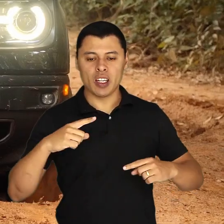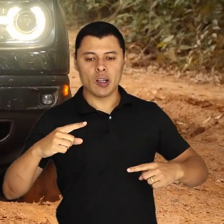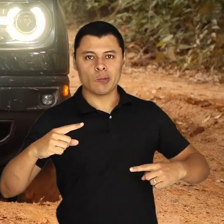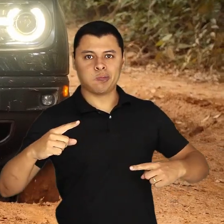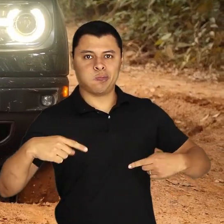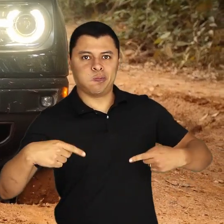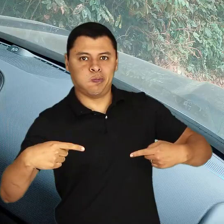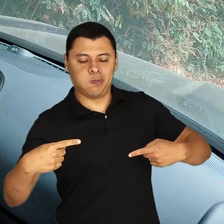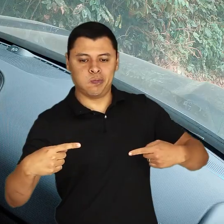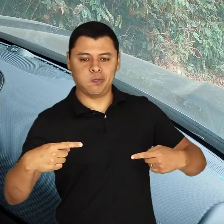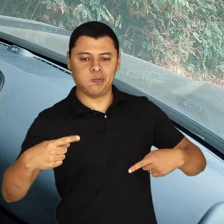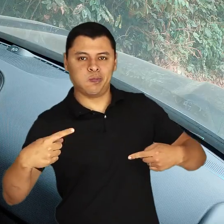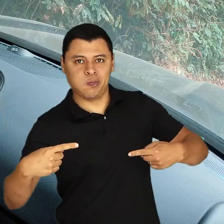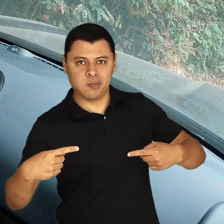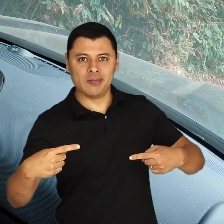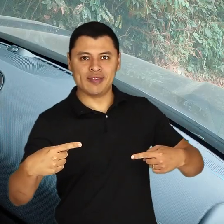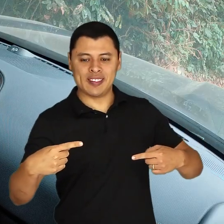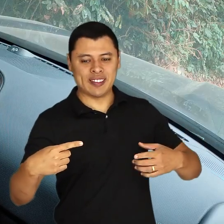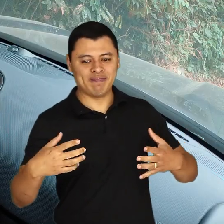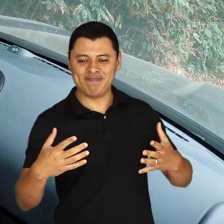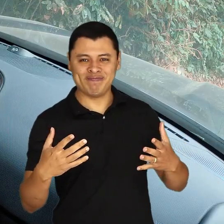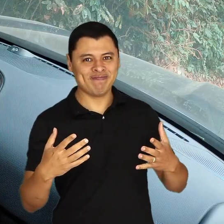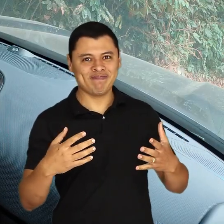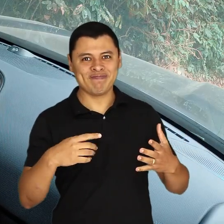Aqui ele deu uma distracionada, vamos ver.